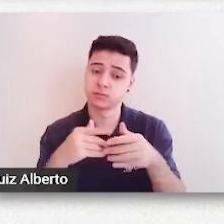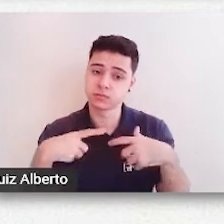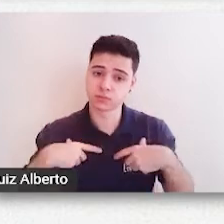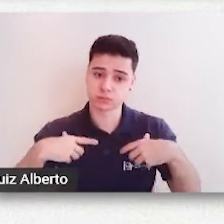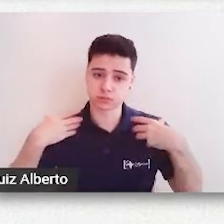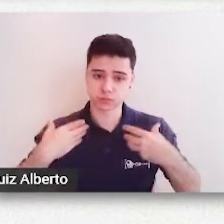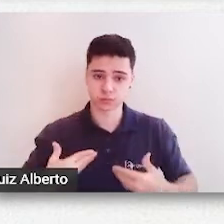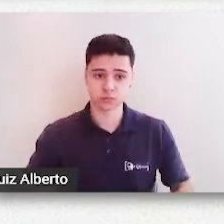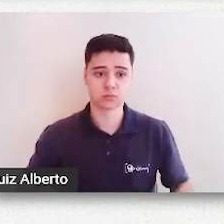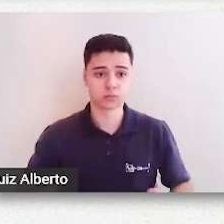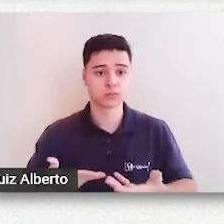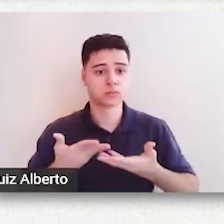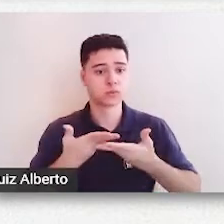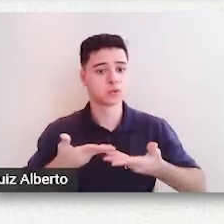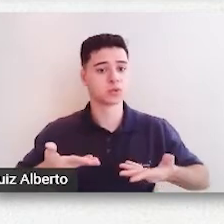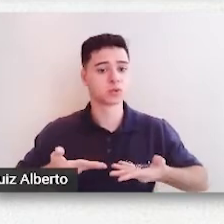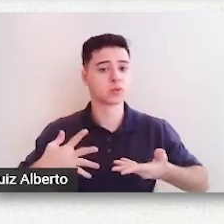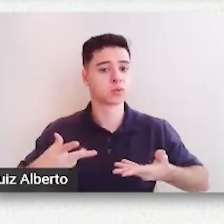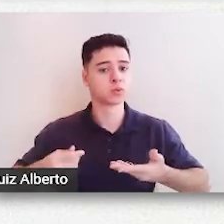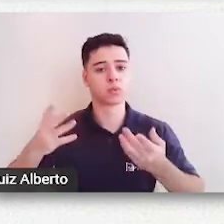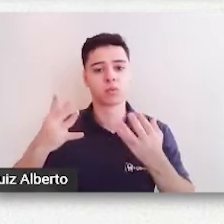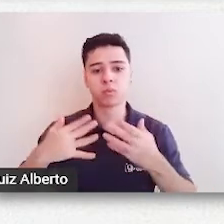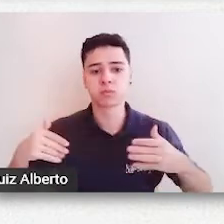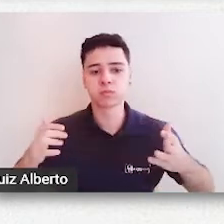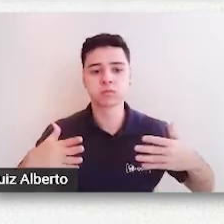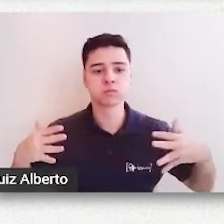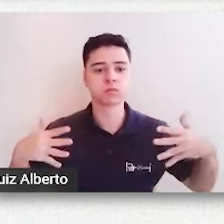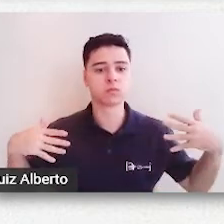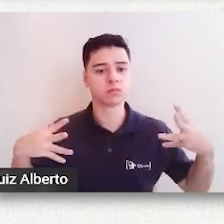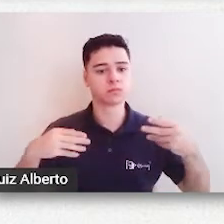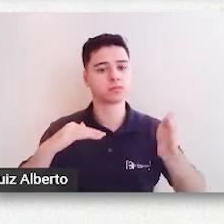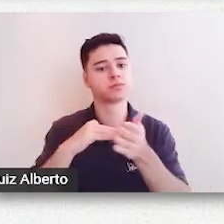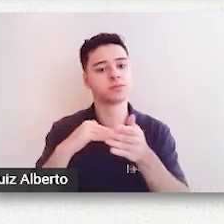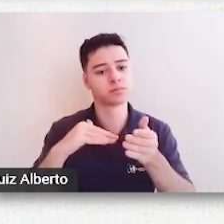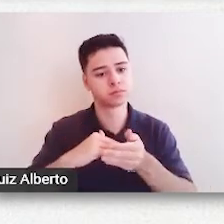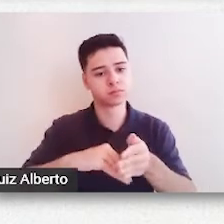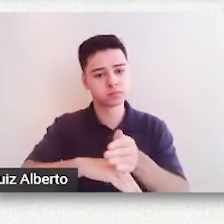curta, com um manto muito bem movimentado e com as botas, né?